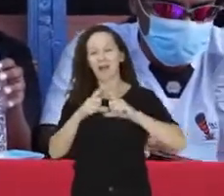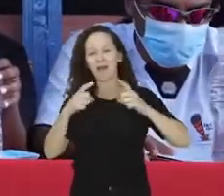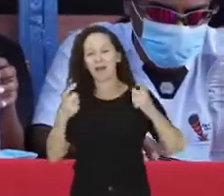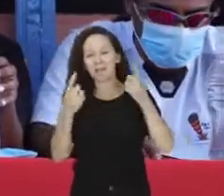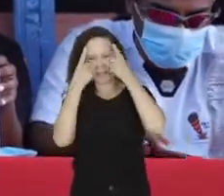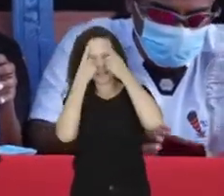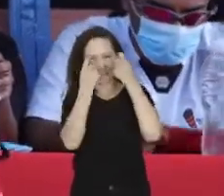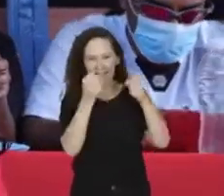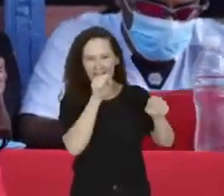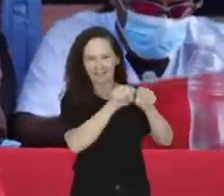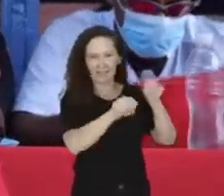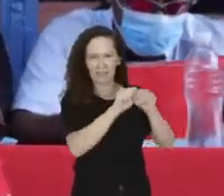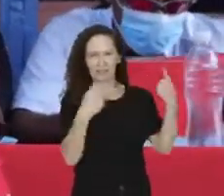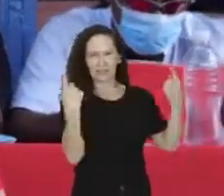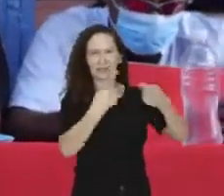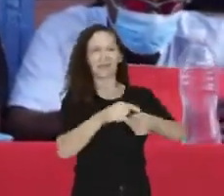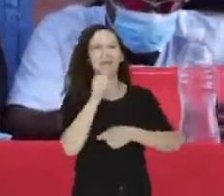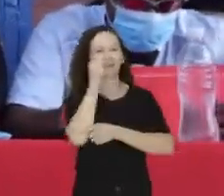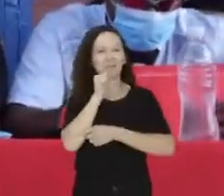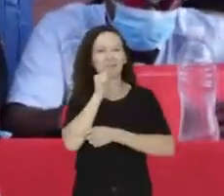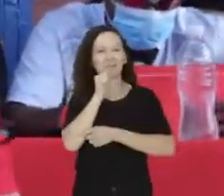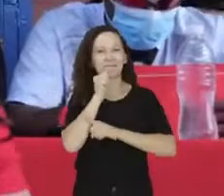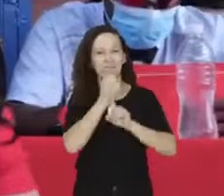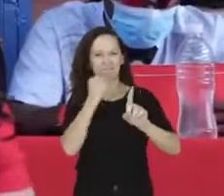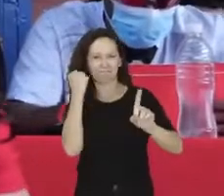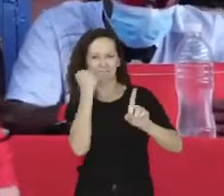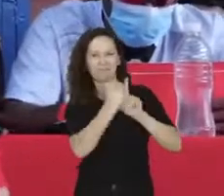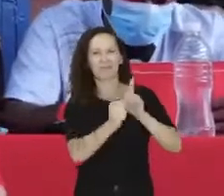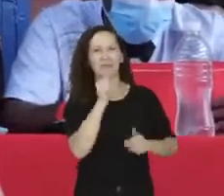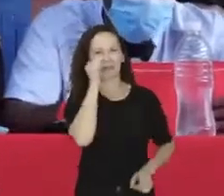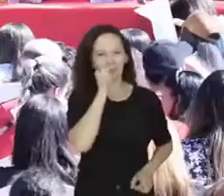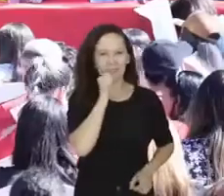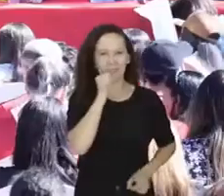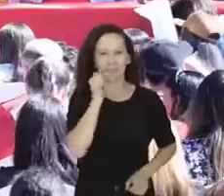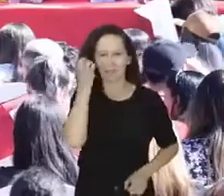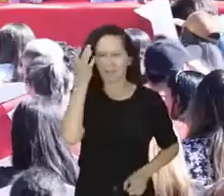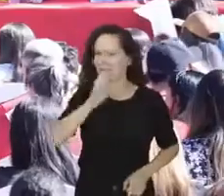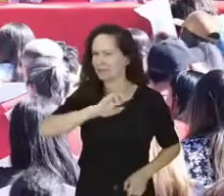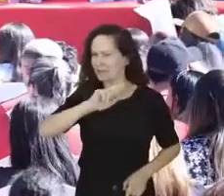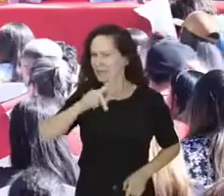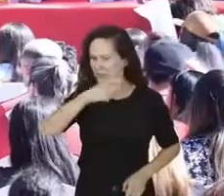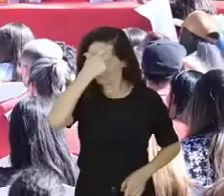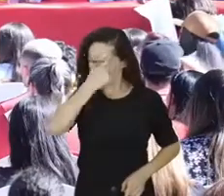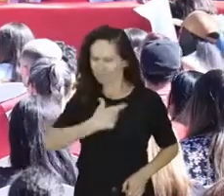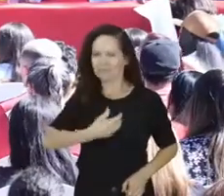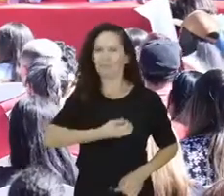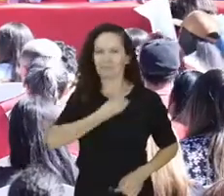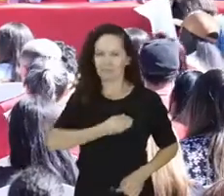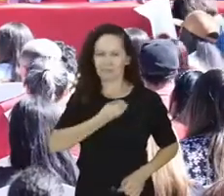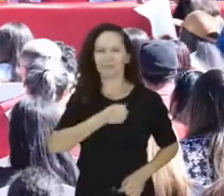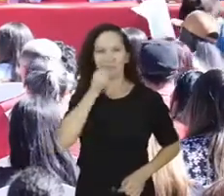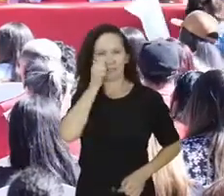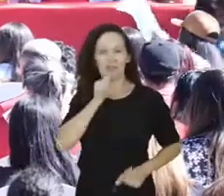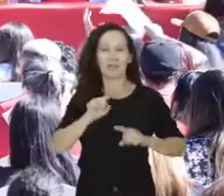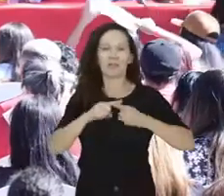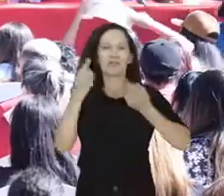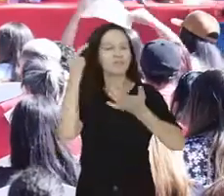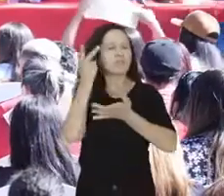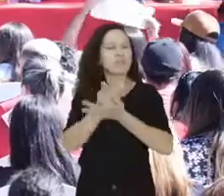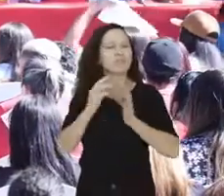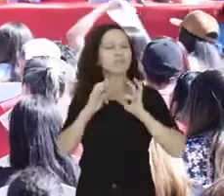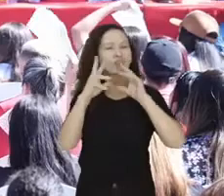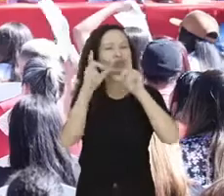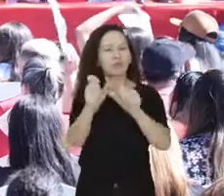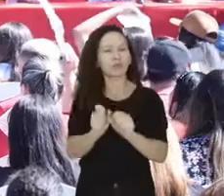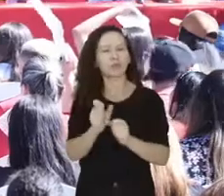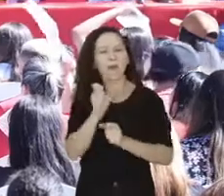formas, e com o feminicídio. Realmente não é fácil ser mulher. Mas, apesar de tudo, a palavra que ecoa por